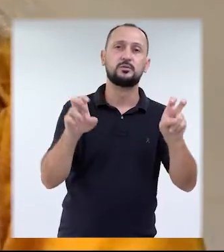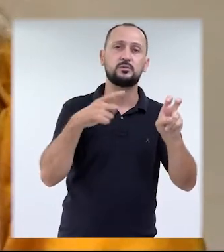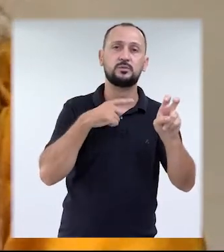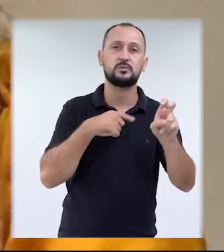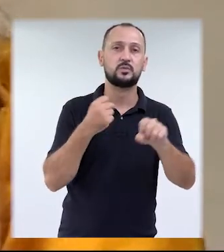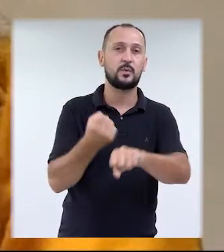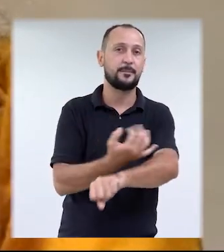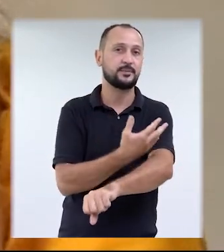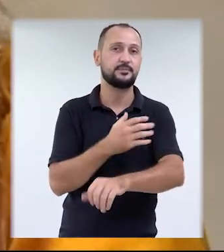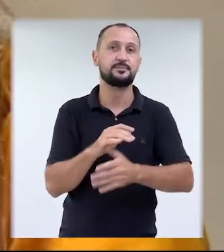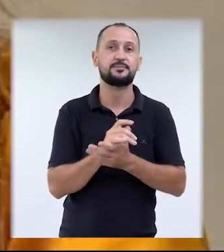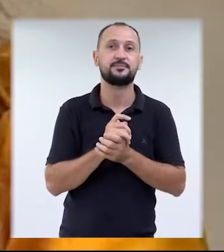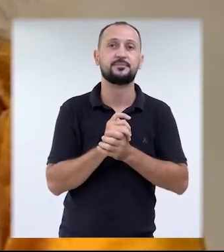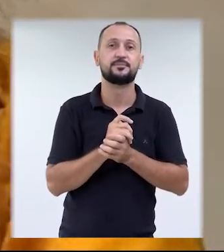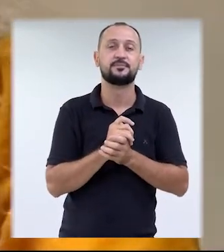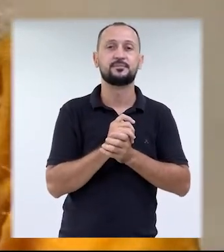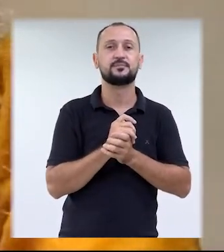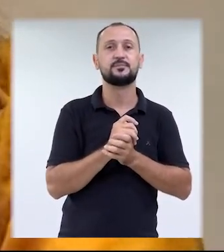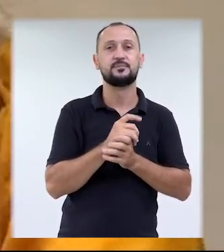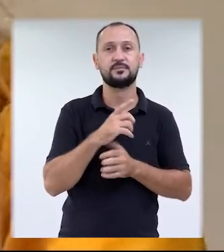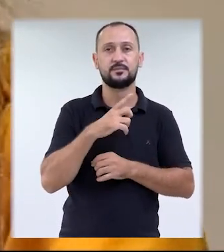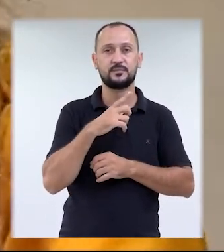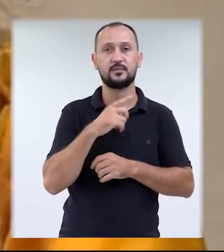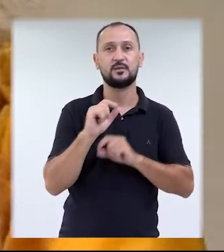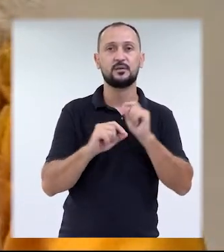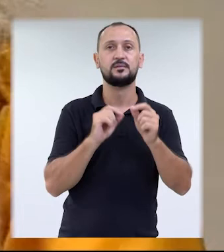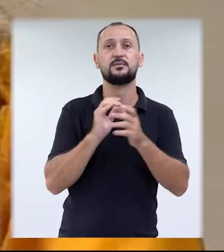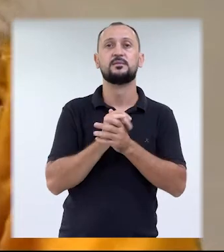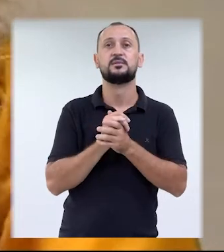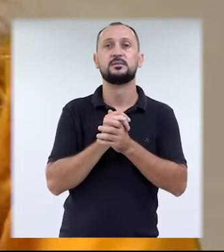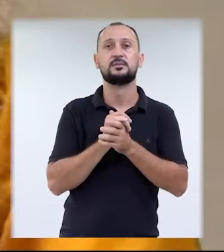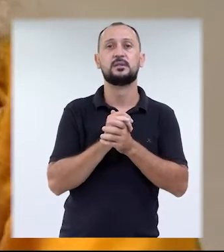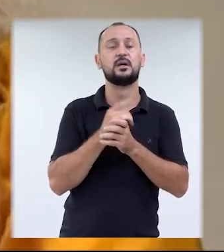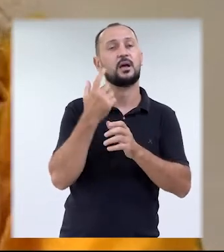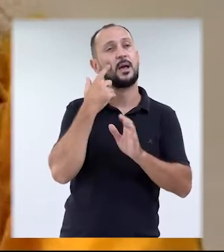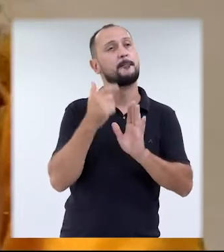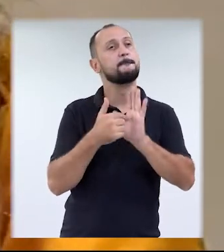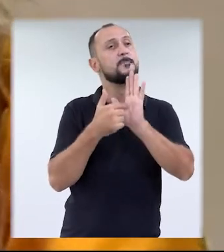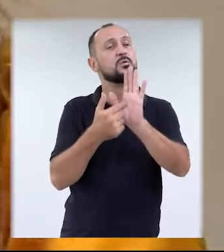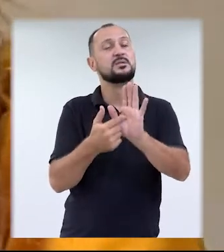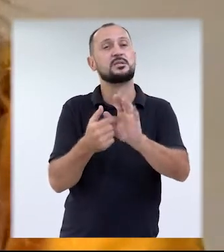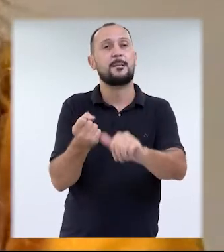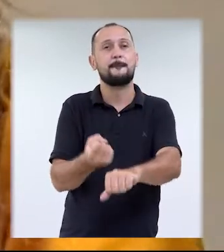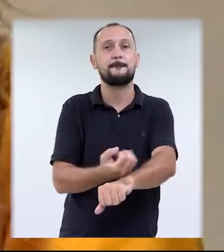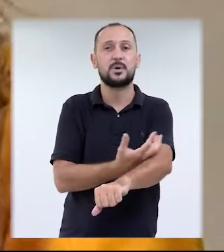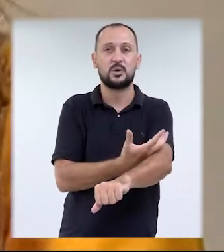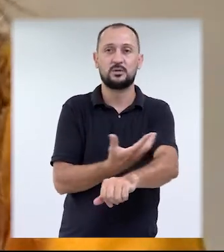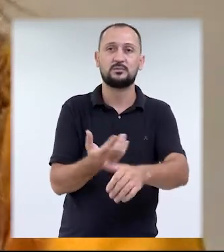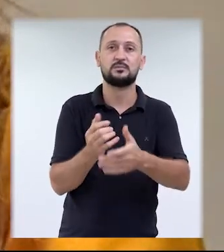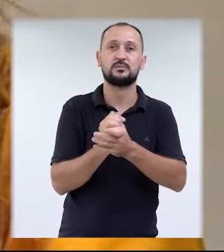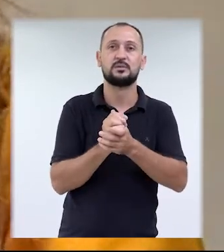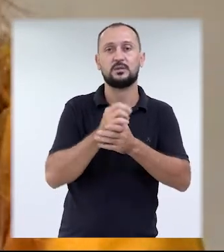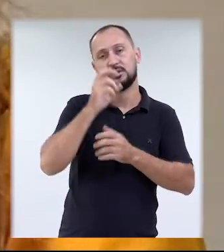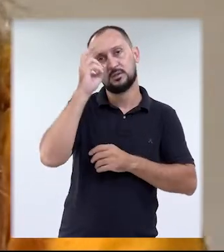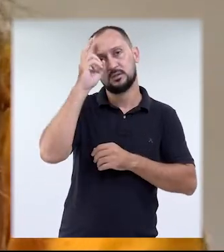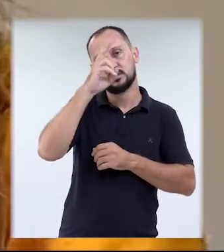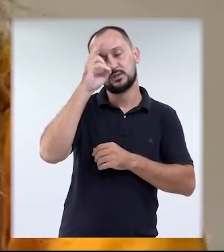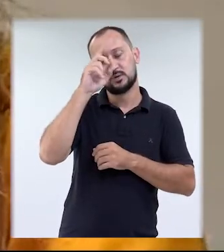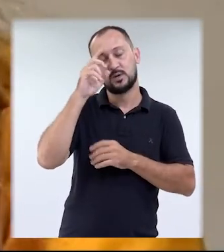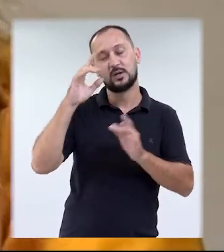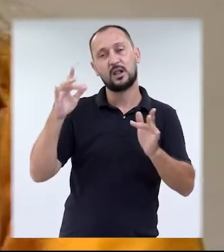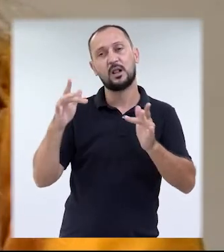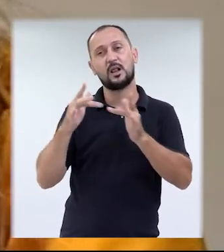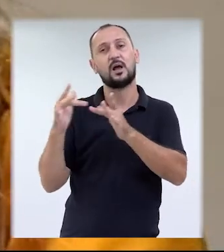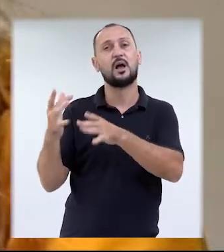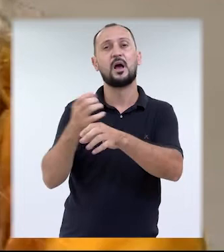campo do emocional, né, de trazer a expressão delas, né. E pelas histórias elas